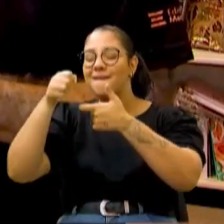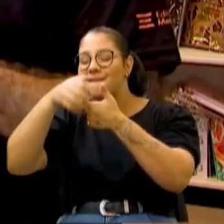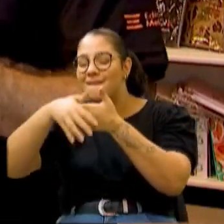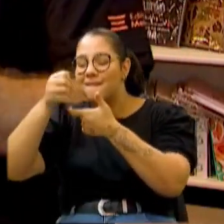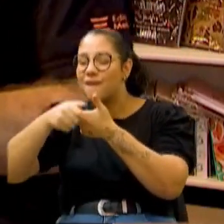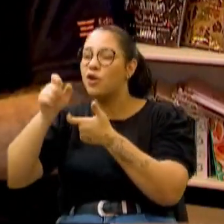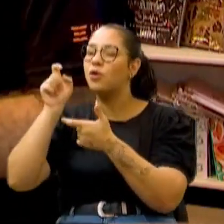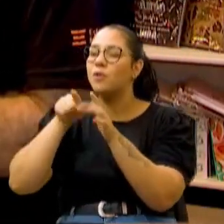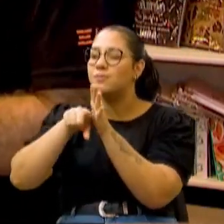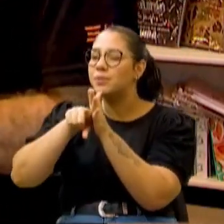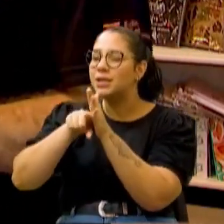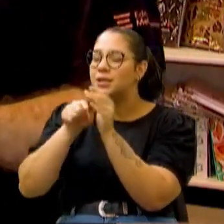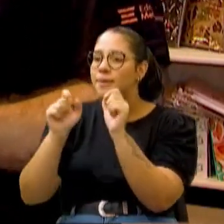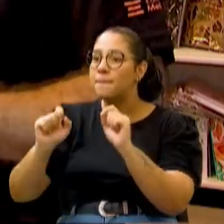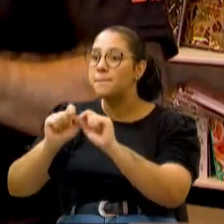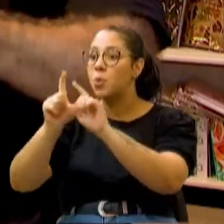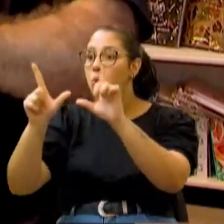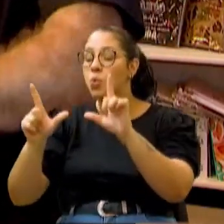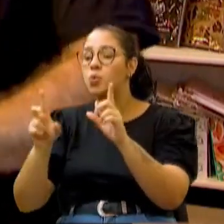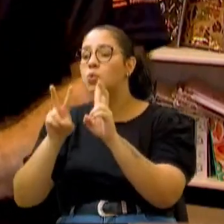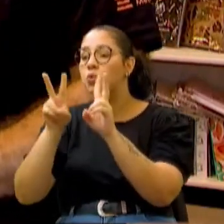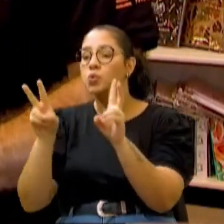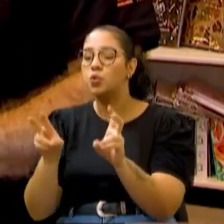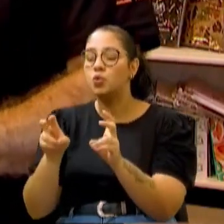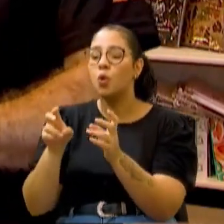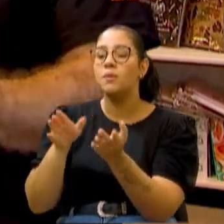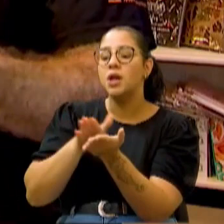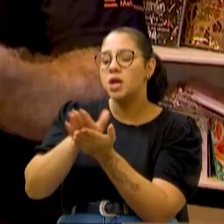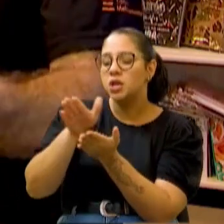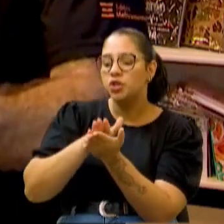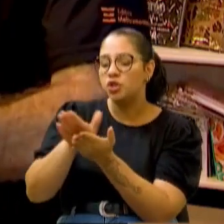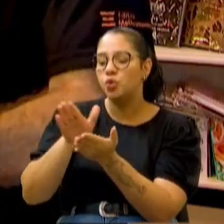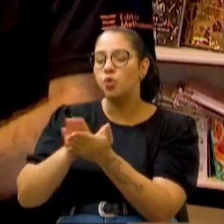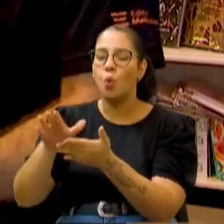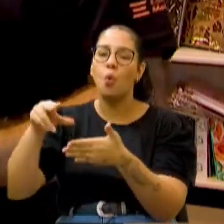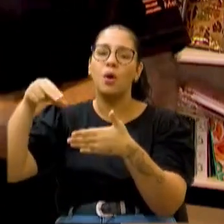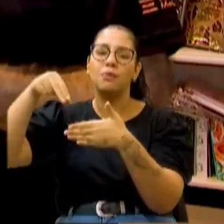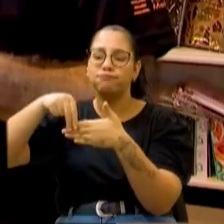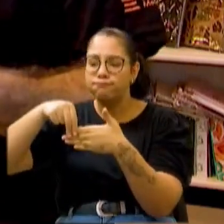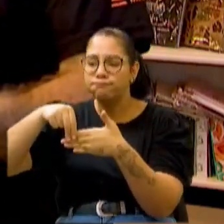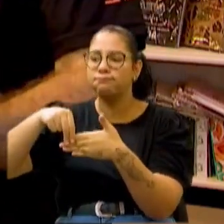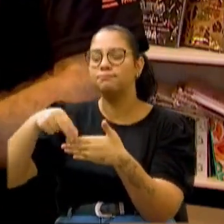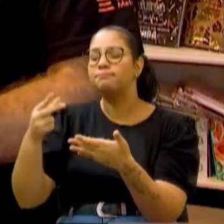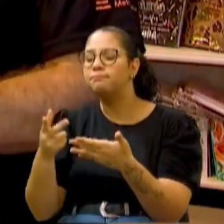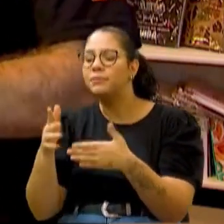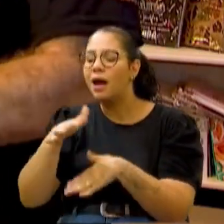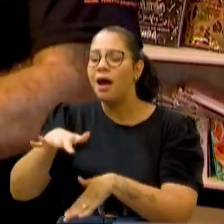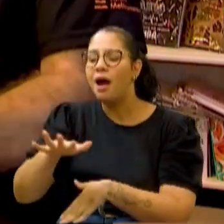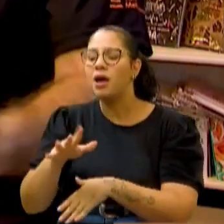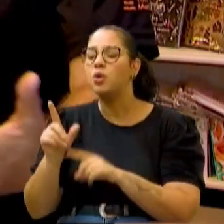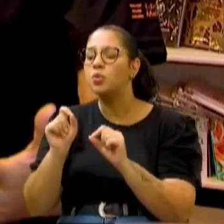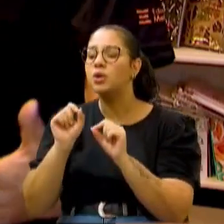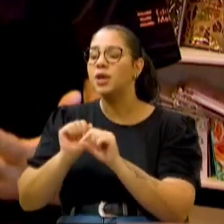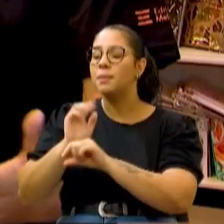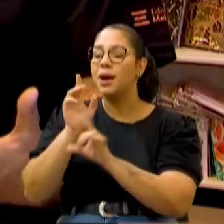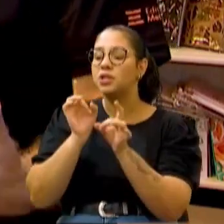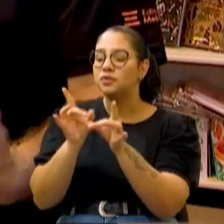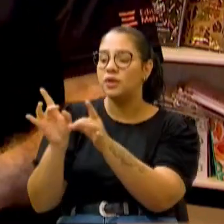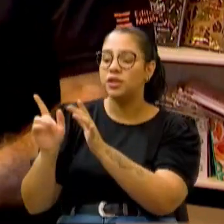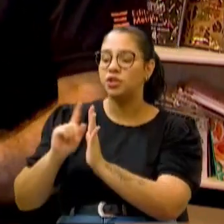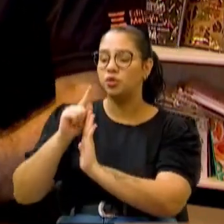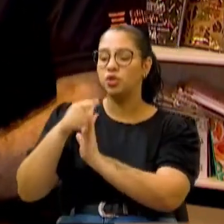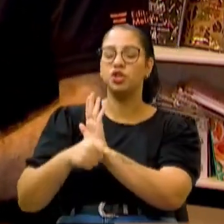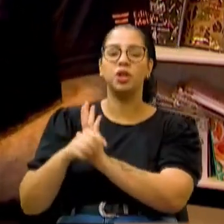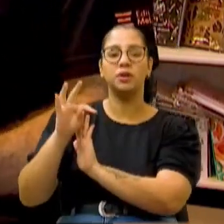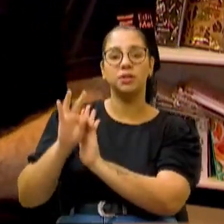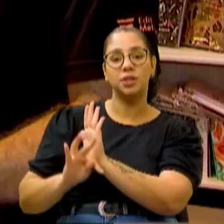dar um Google e pegar informações a respeito do mercado editorial. Isso ajuda muito. sabe quais são os títulos mais vendidos dentro de cada